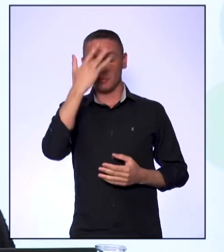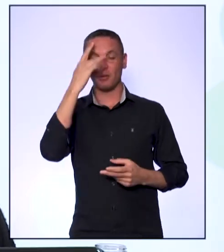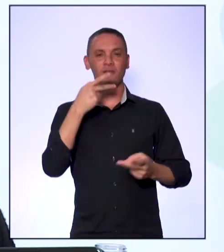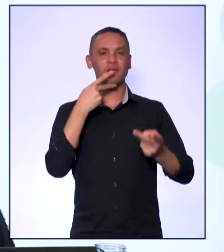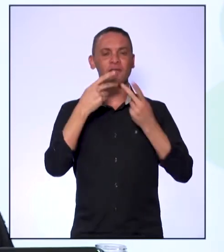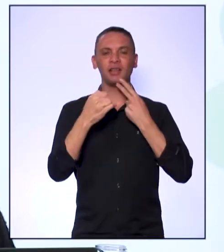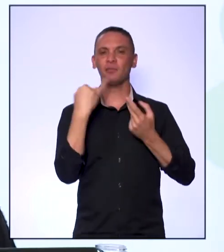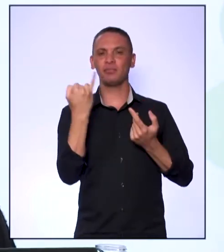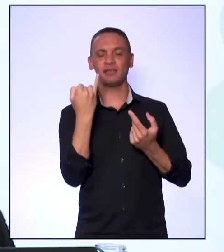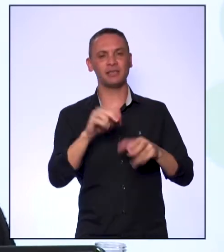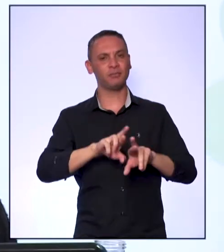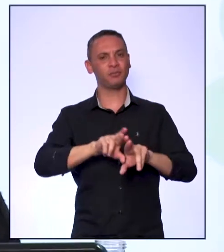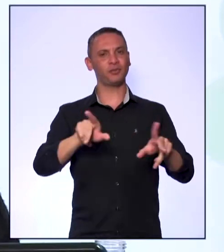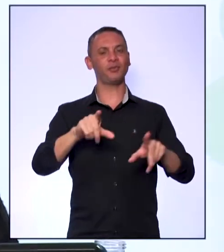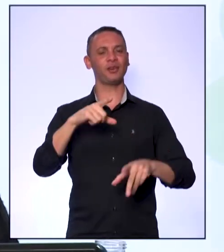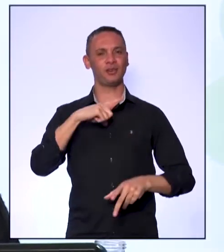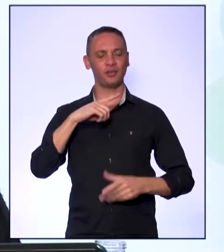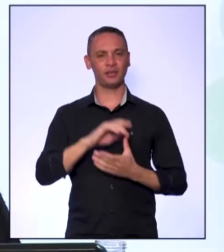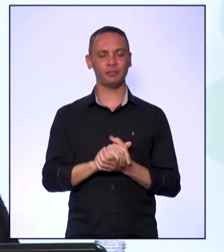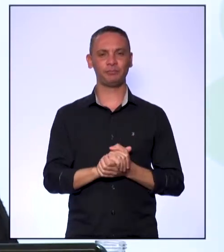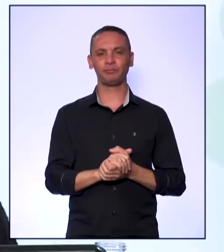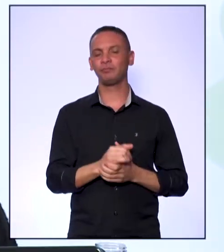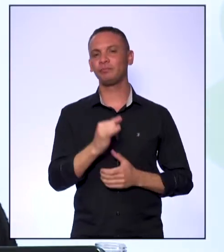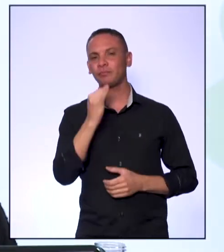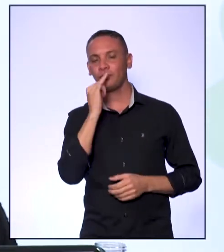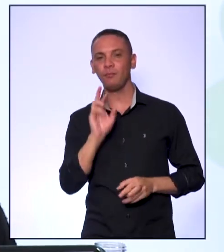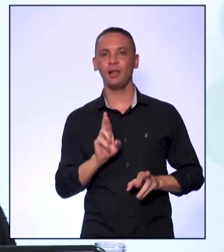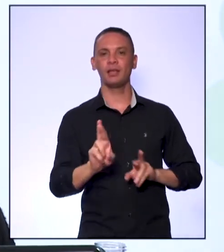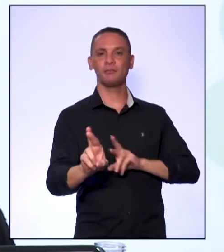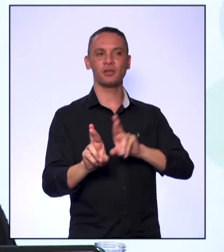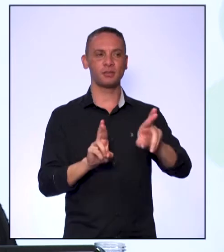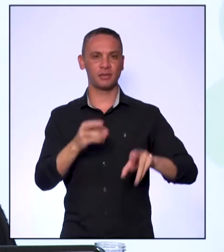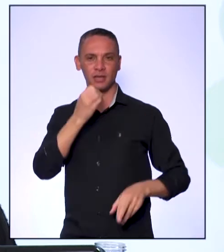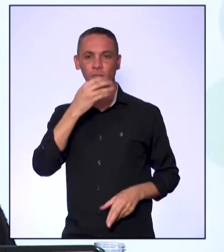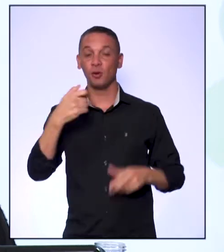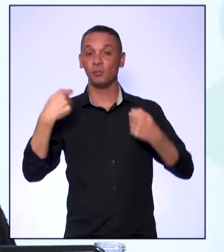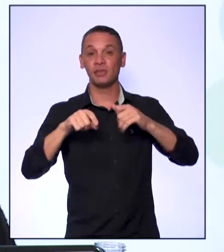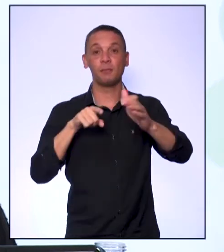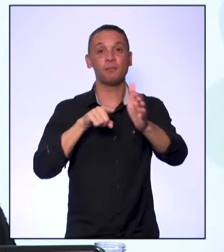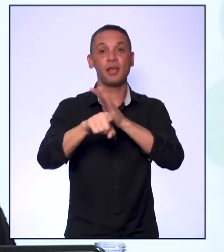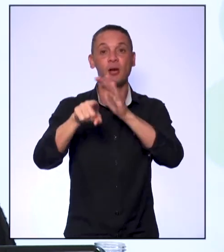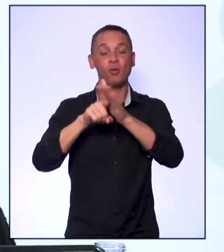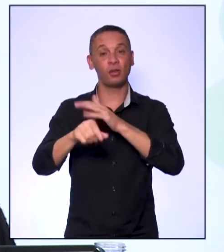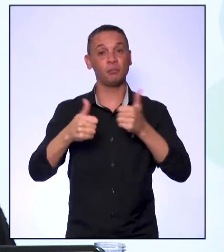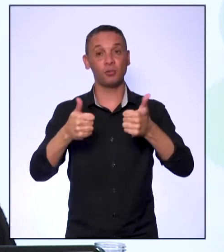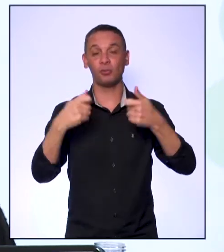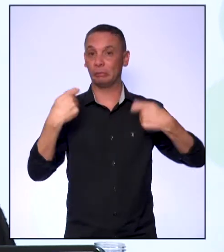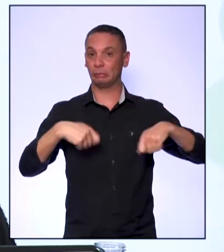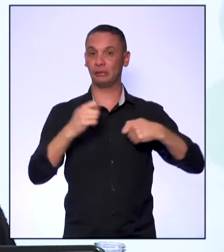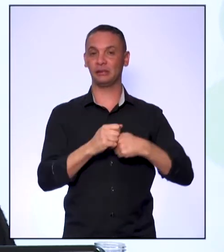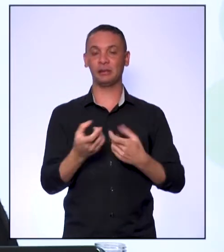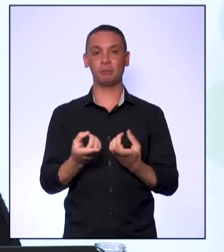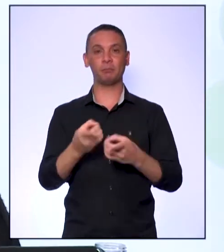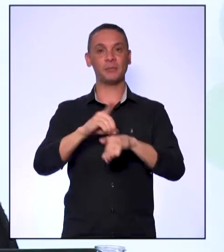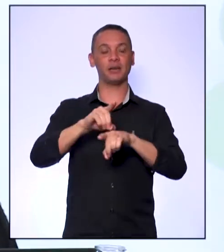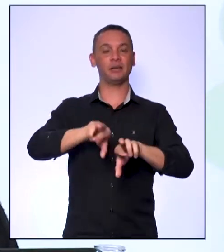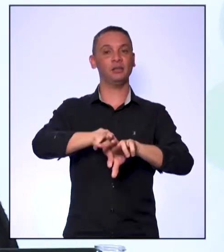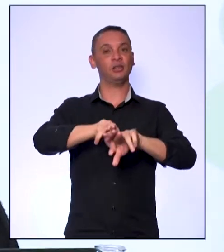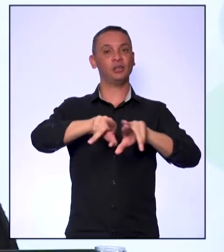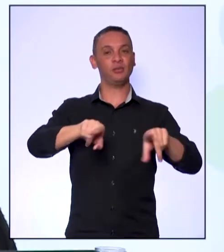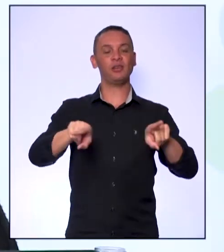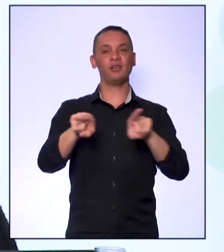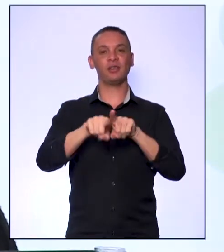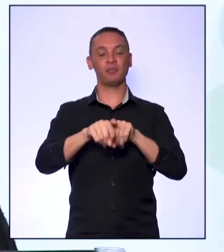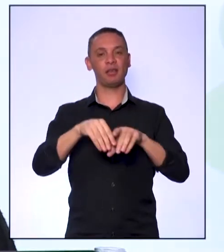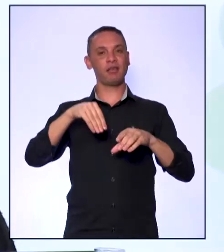do contrário. Para formular boas respostas, eu preciso ter boas perguntas. E talvez o contraditório elabore em